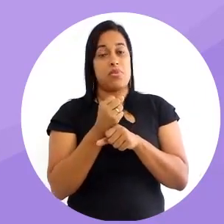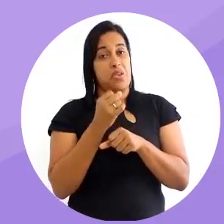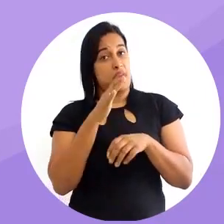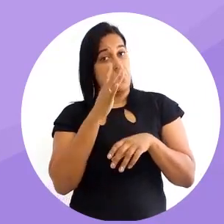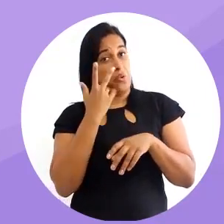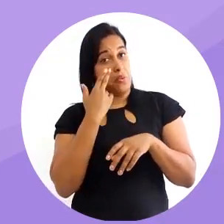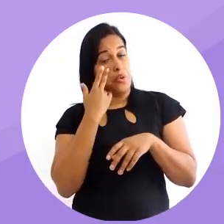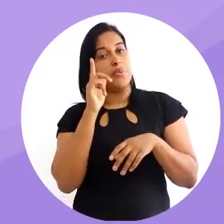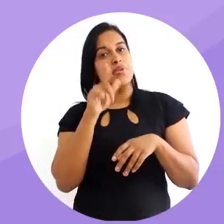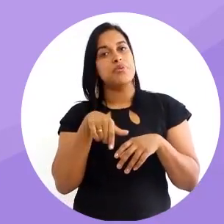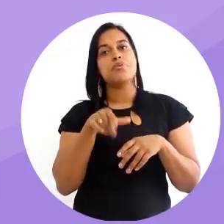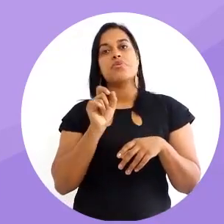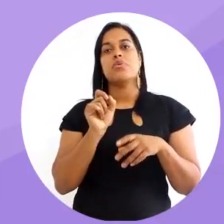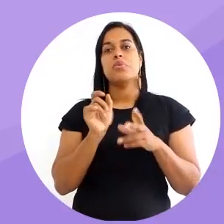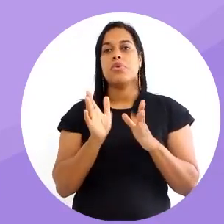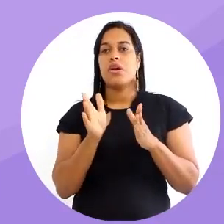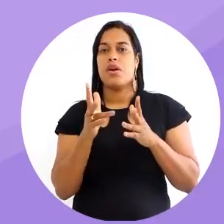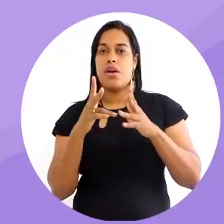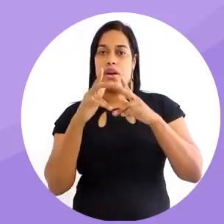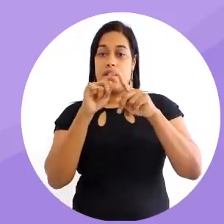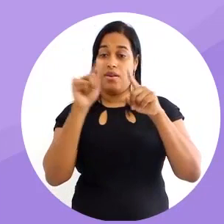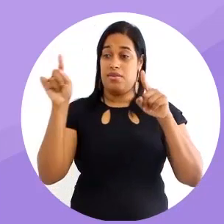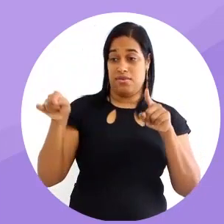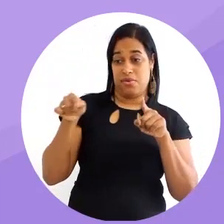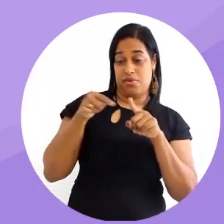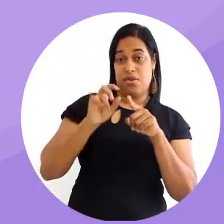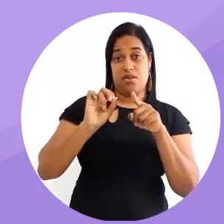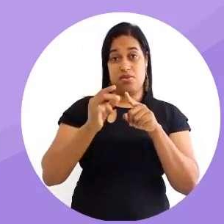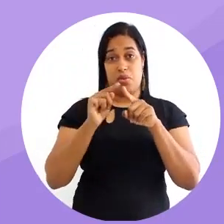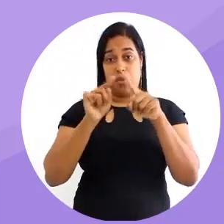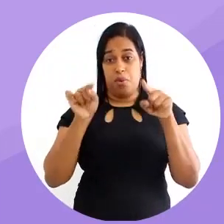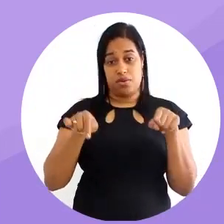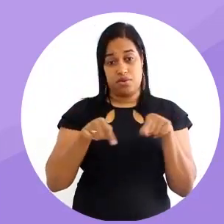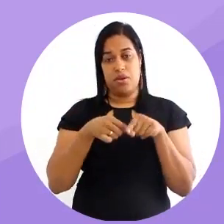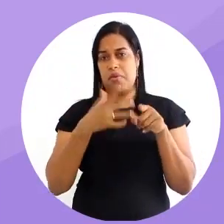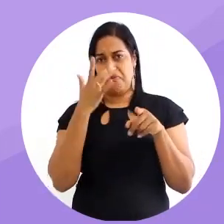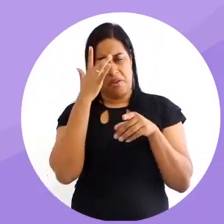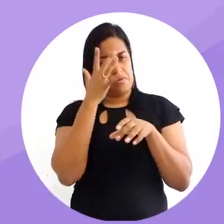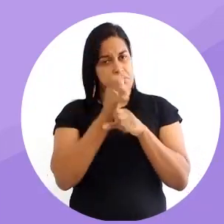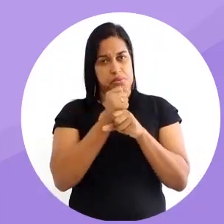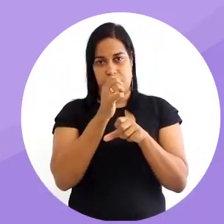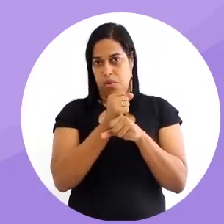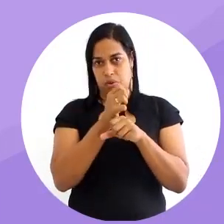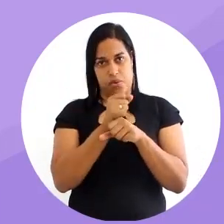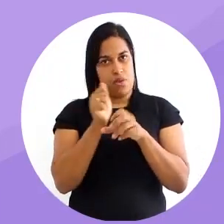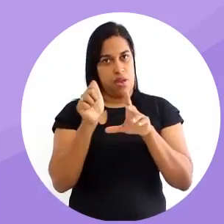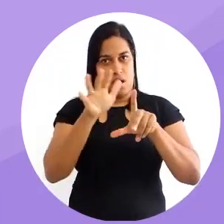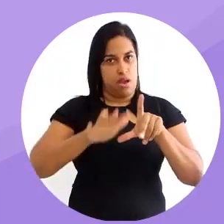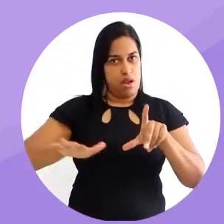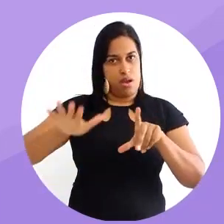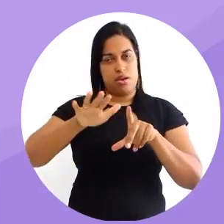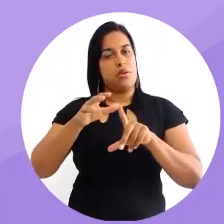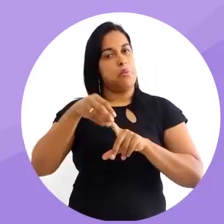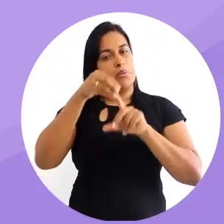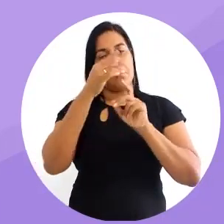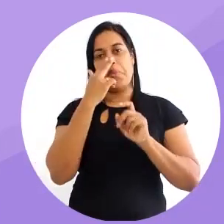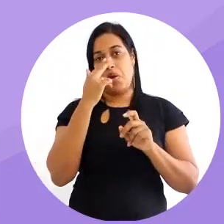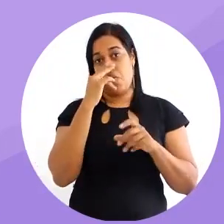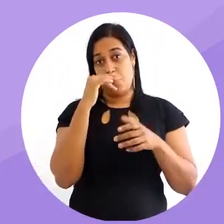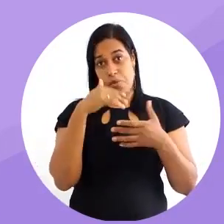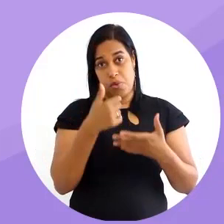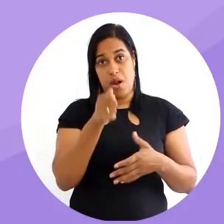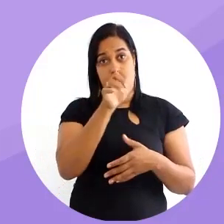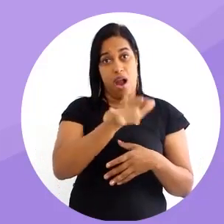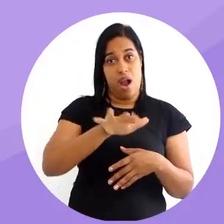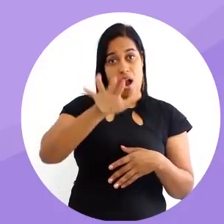Essas peças normalmente são peças retangulares ou quadriculadas, o que é bastante fácil de se calcular a área. E aí o princípio vai ser o